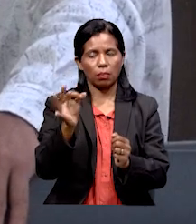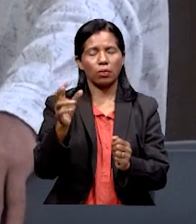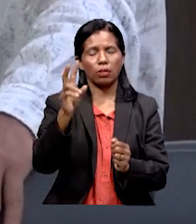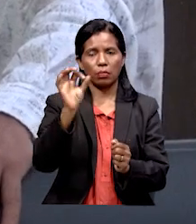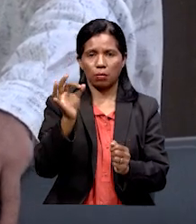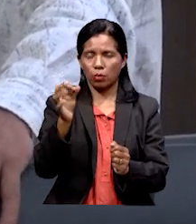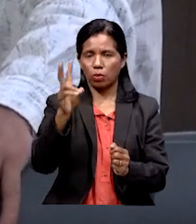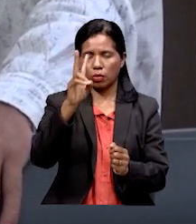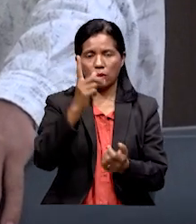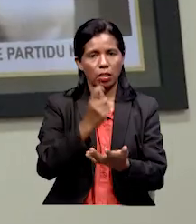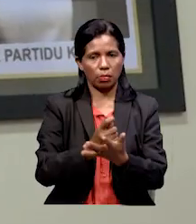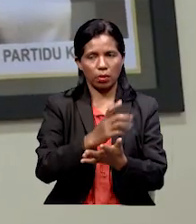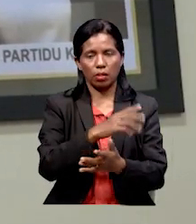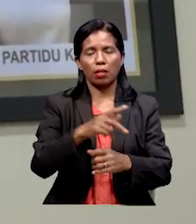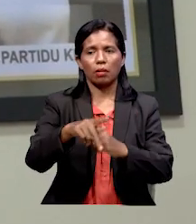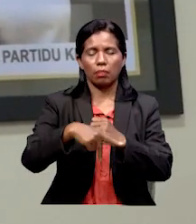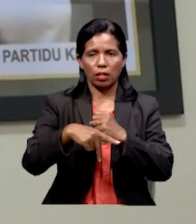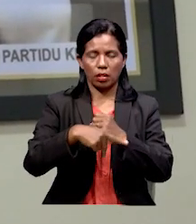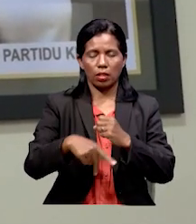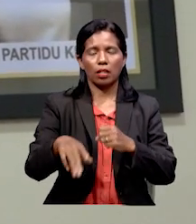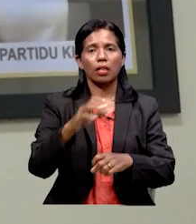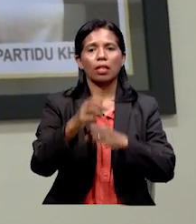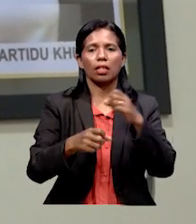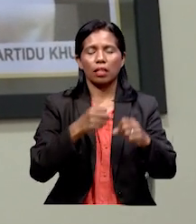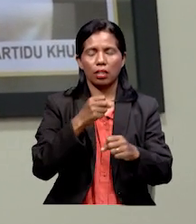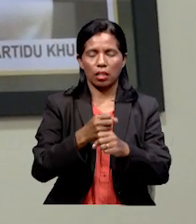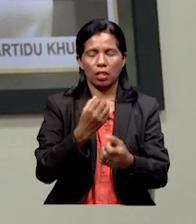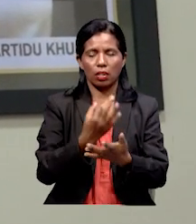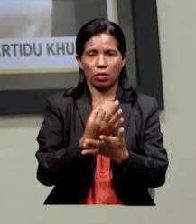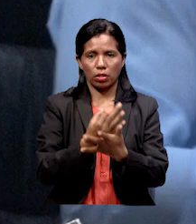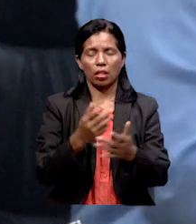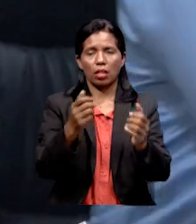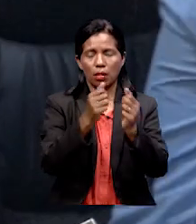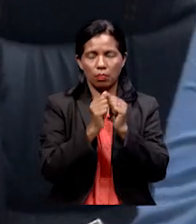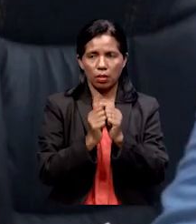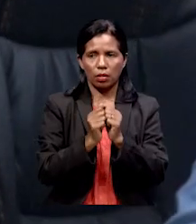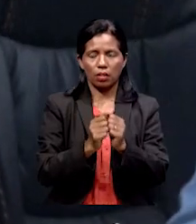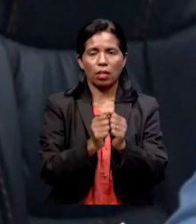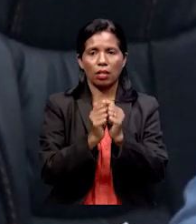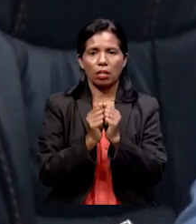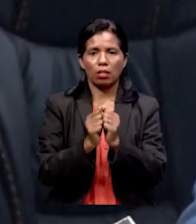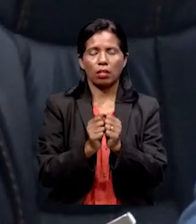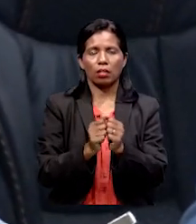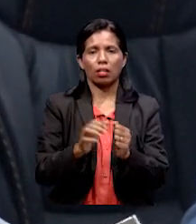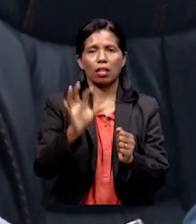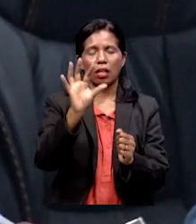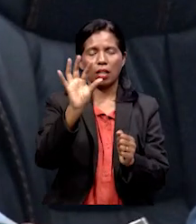Kuntu ia cadeira lima ia Parlamento Nasional, maka kada tinan hetang osan subvensão publiku hamutuk